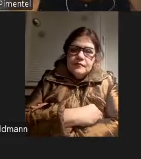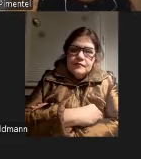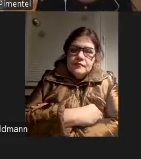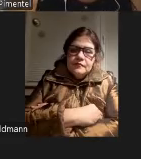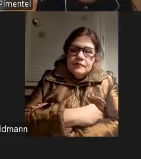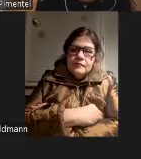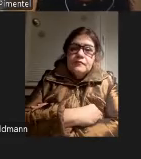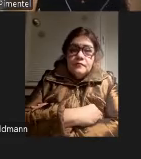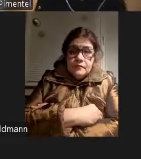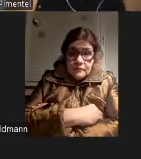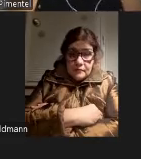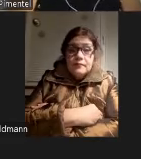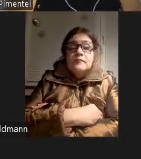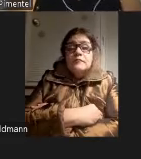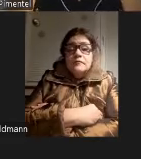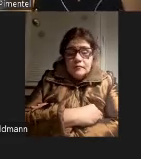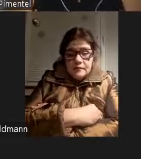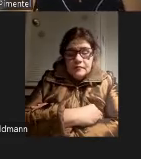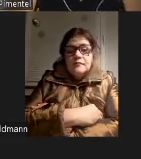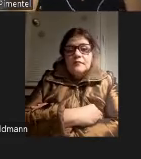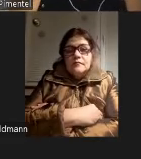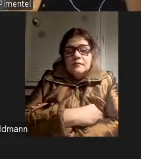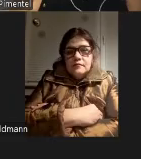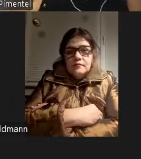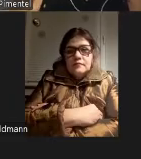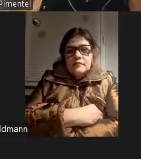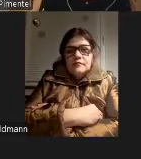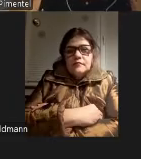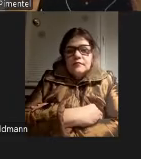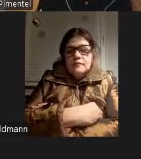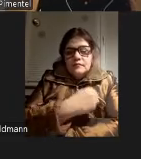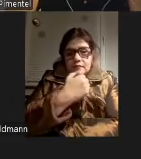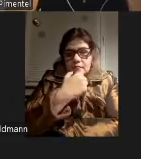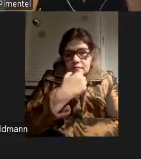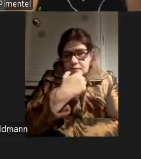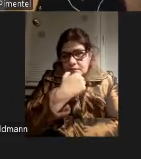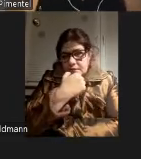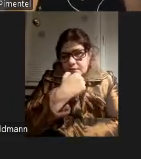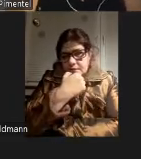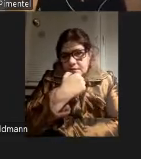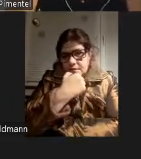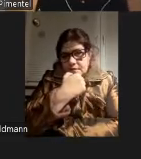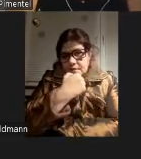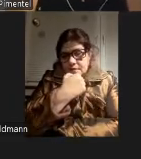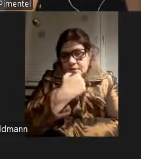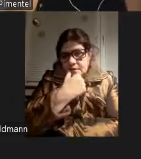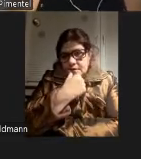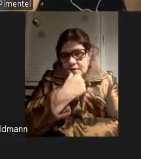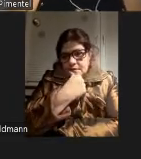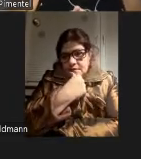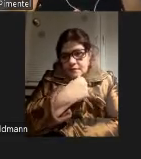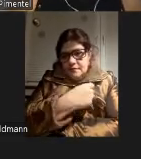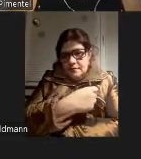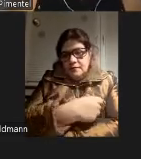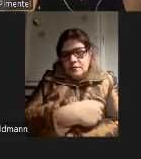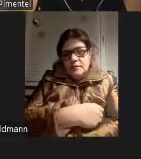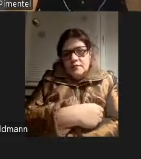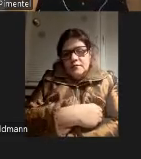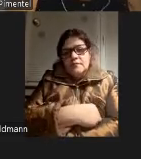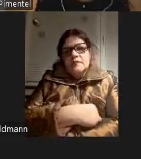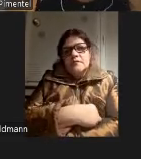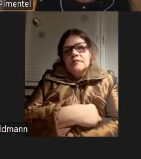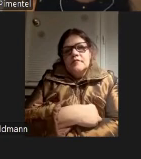no presente, né? A gente fala de melhorar doenças cognitivas, doenças